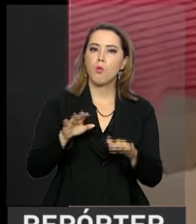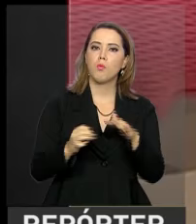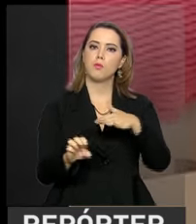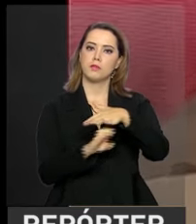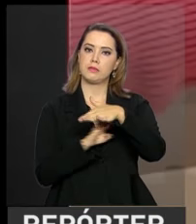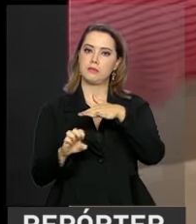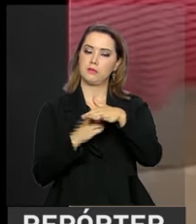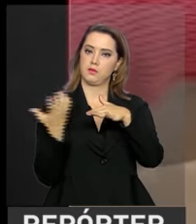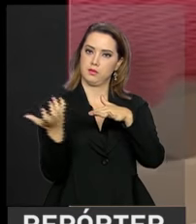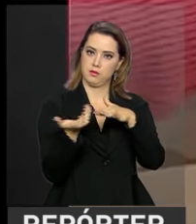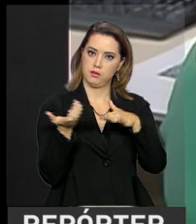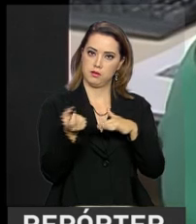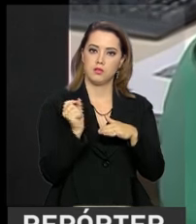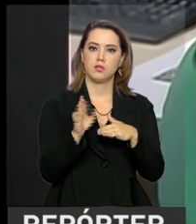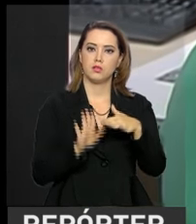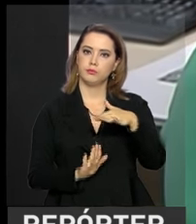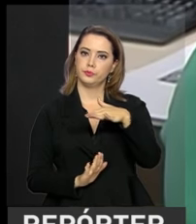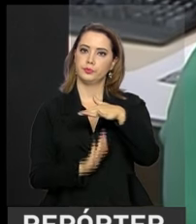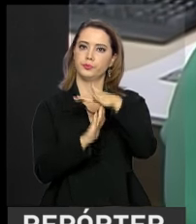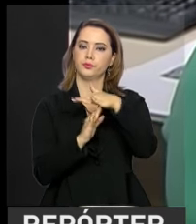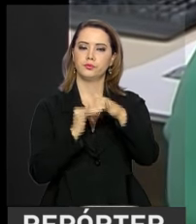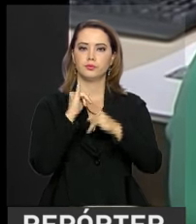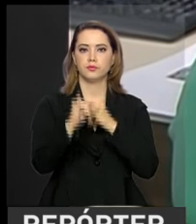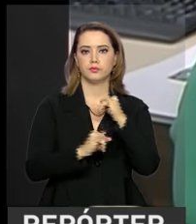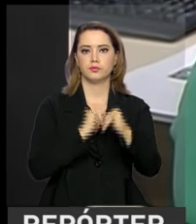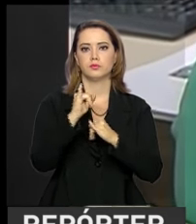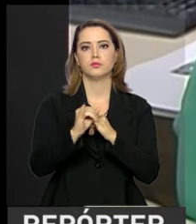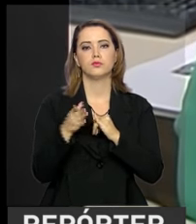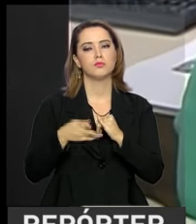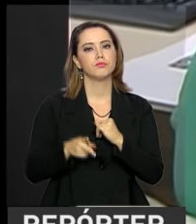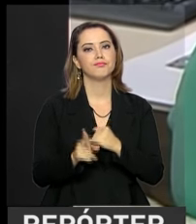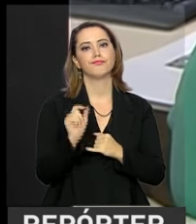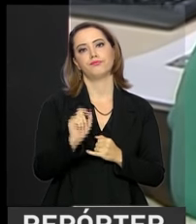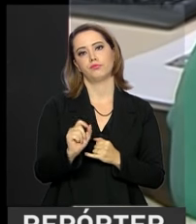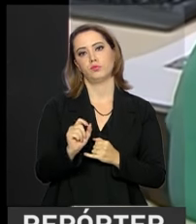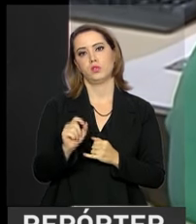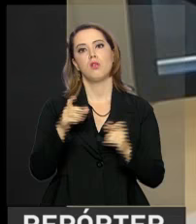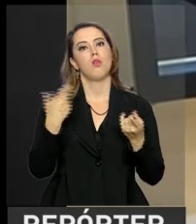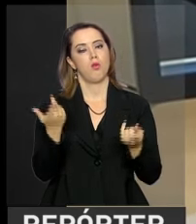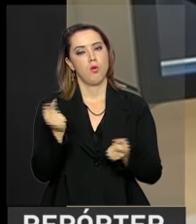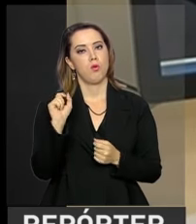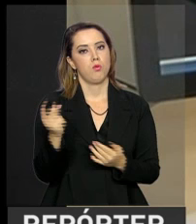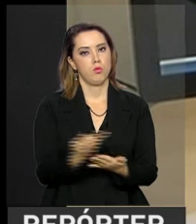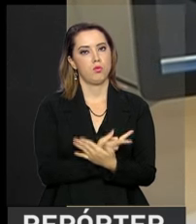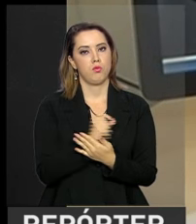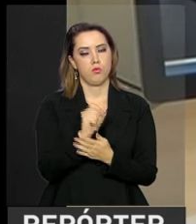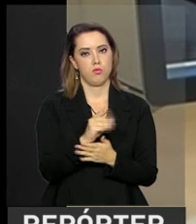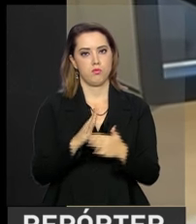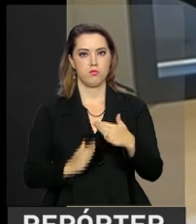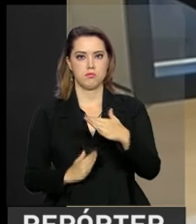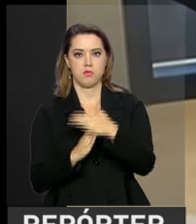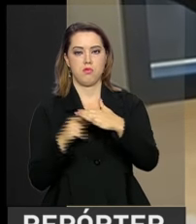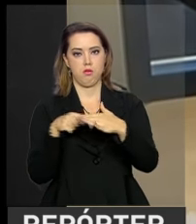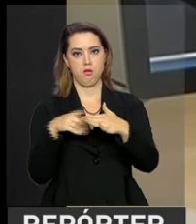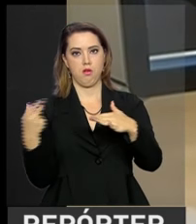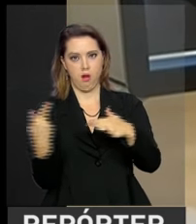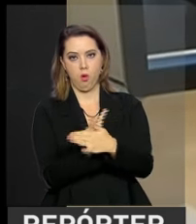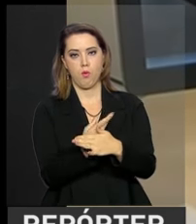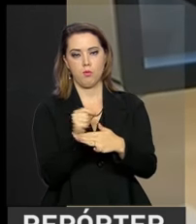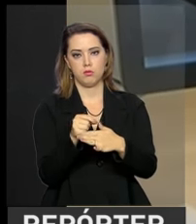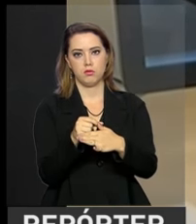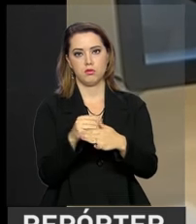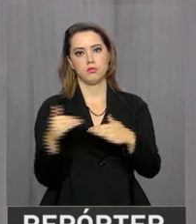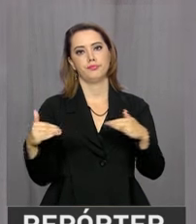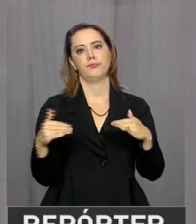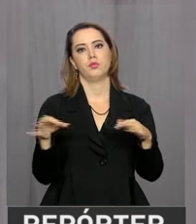passar a oferecer planos com limites de dados em que o serviço pode ser suspenso quando o usuário atinge o limite de arquivos